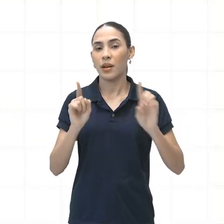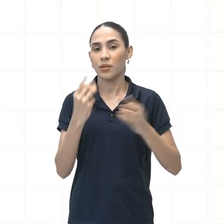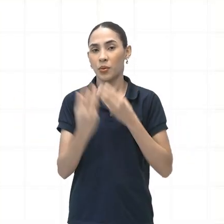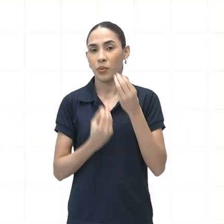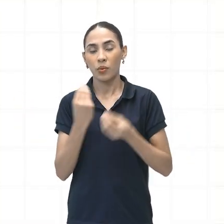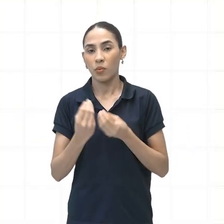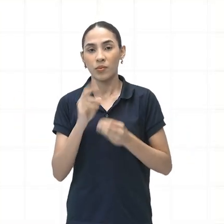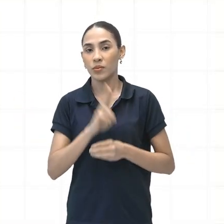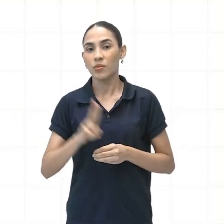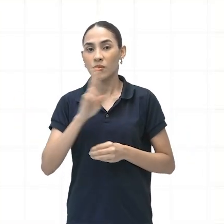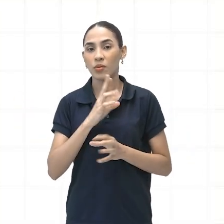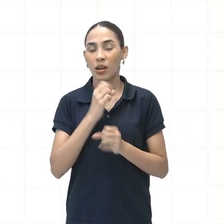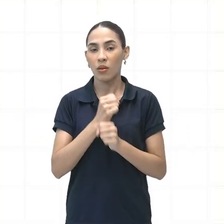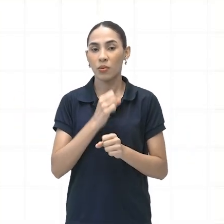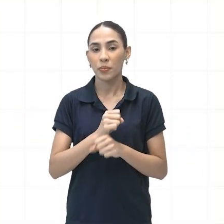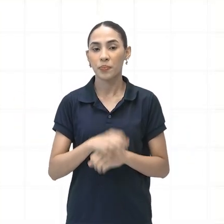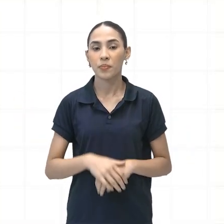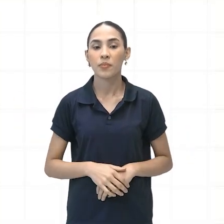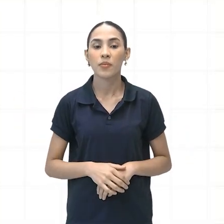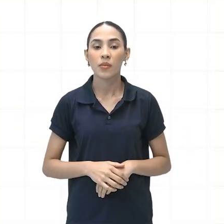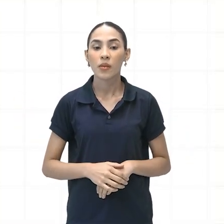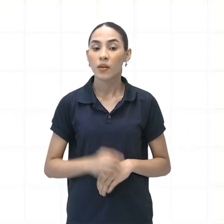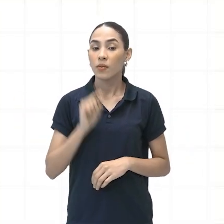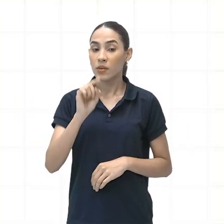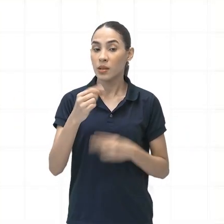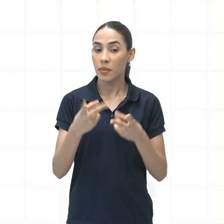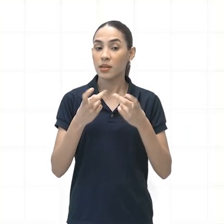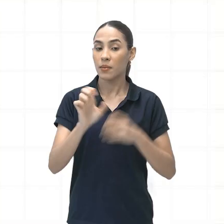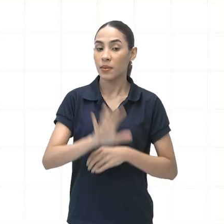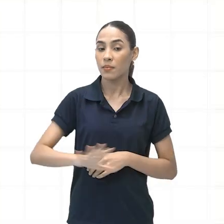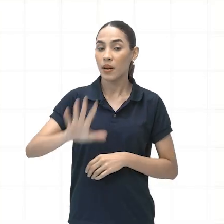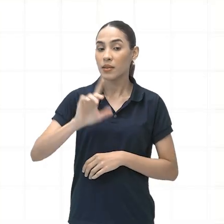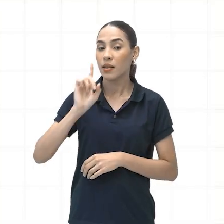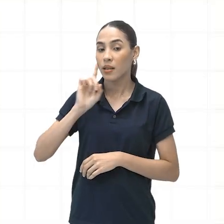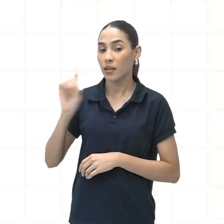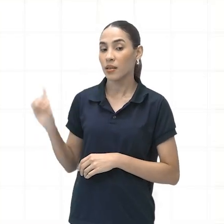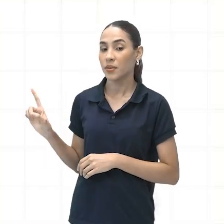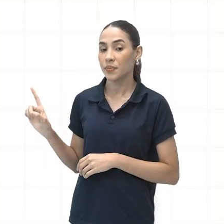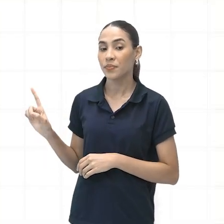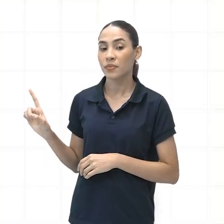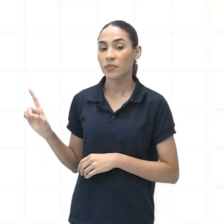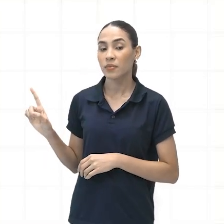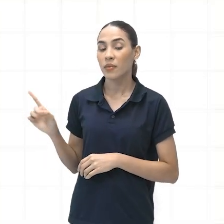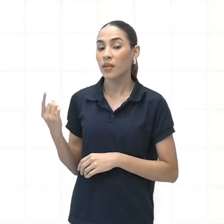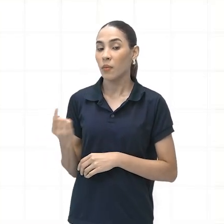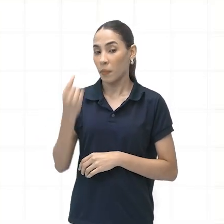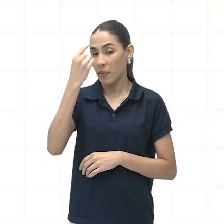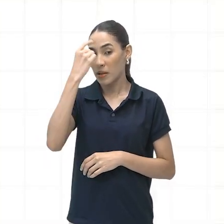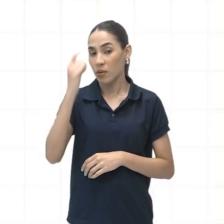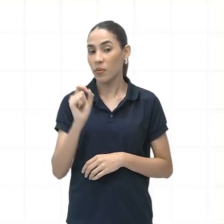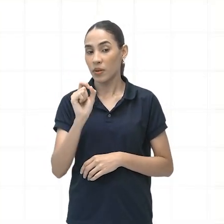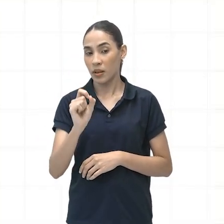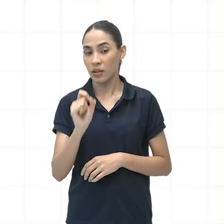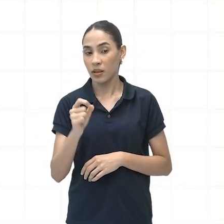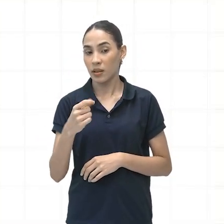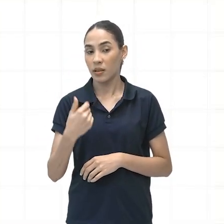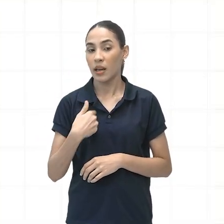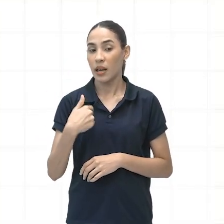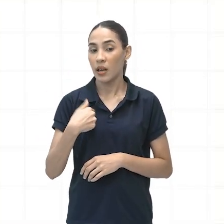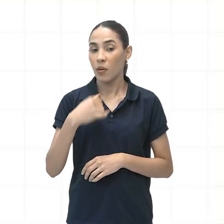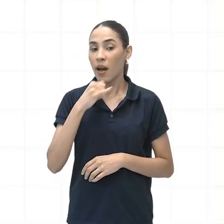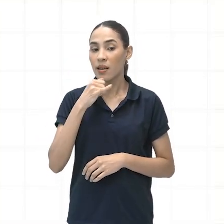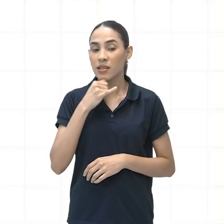forma ele aplicou essa semelhança? Como você está vendo na imagem, ele fez o seguinte, ele pensou, eu